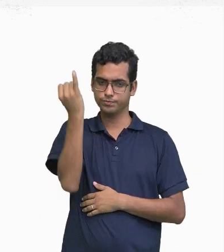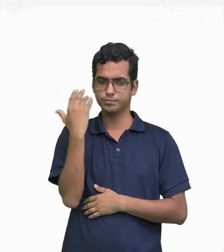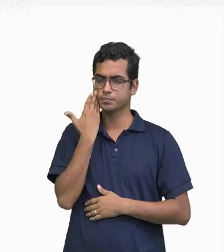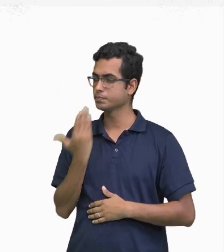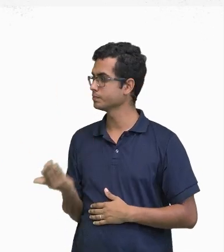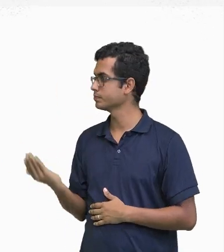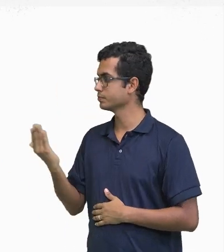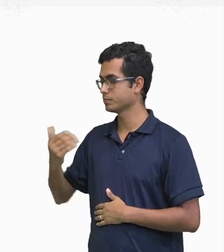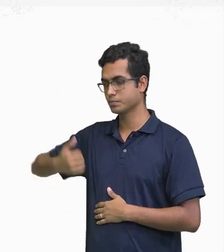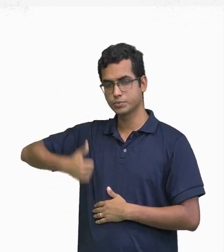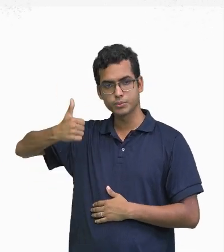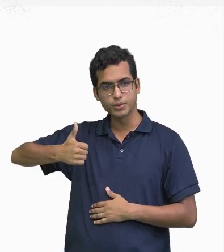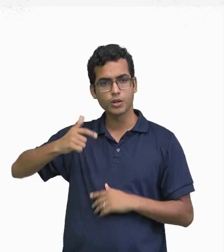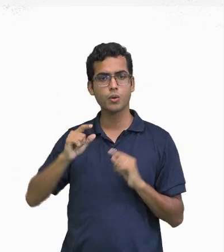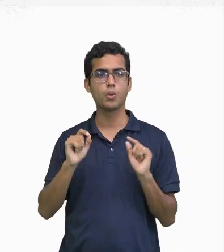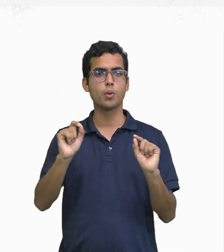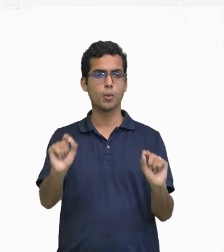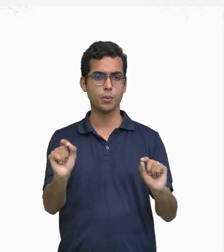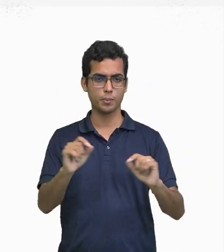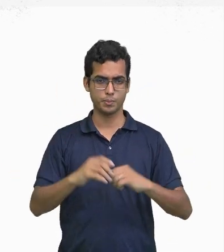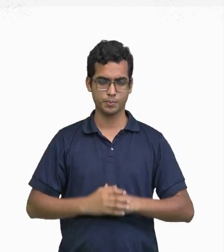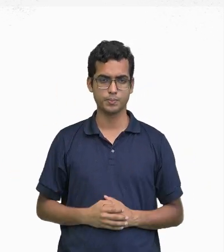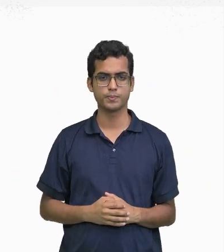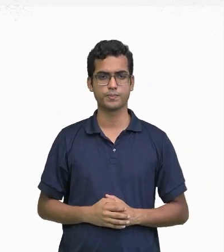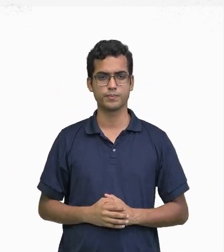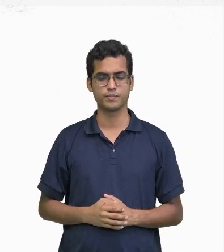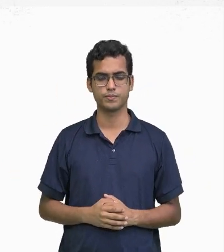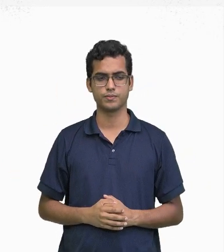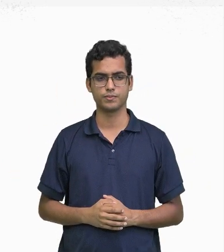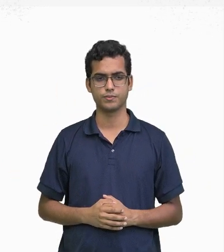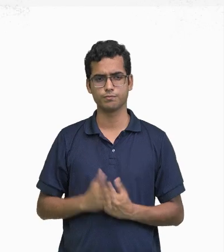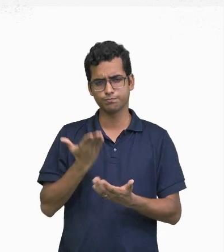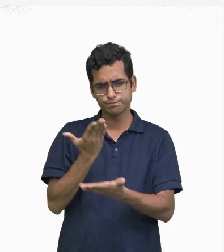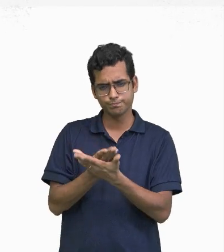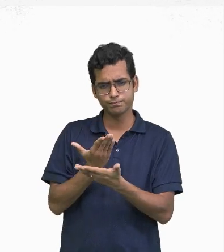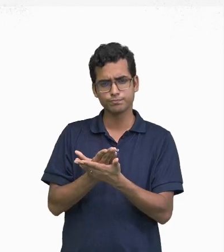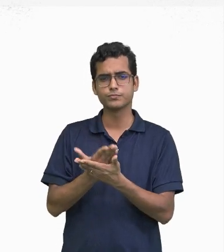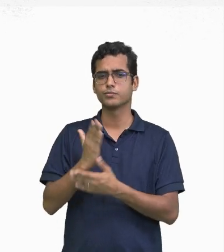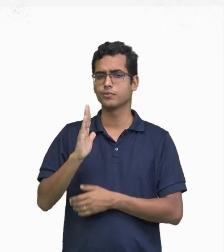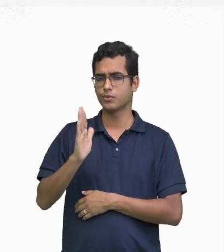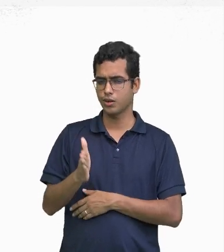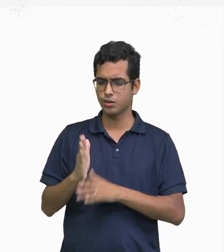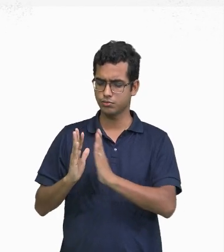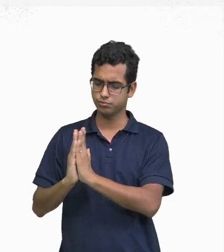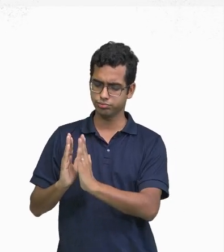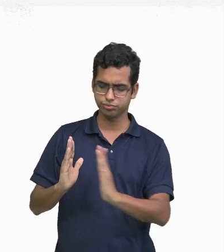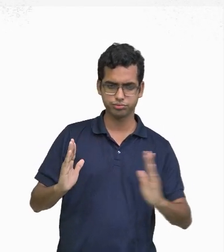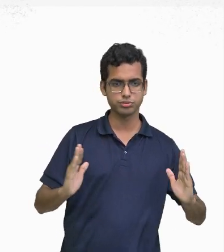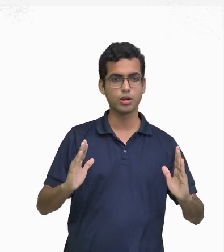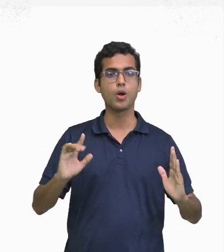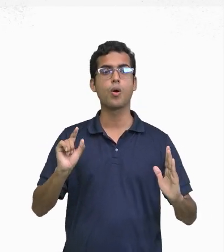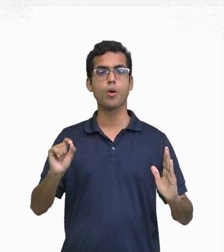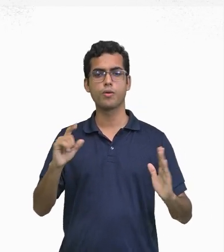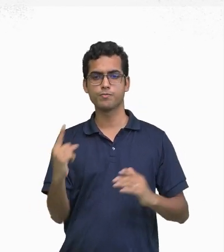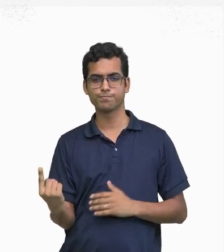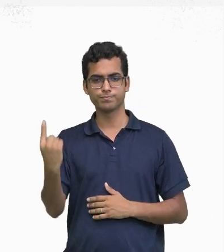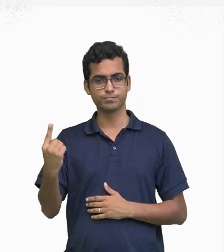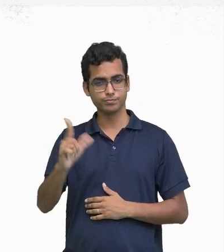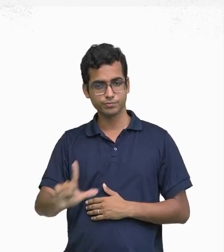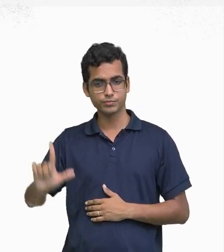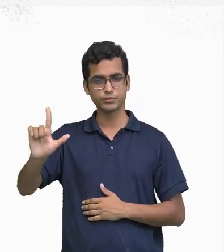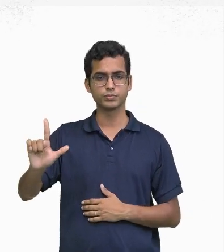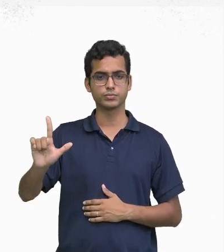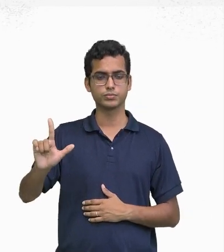que aparece aí para nós nesse momento, mas que nós já vimos aqui no decorrer da aula, é que 1